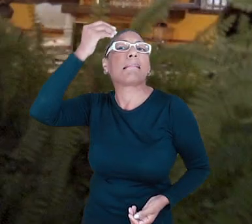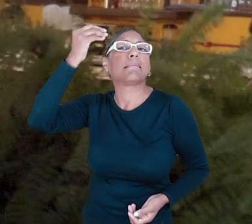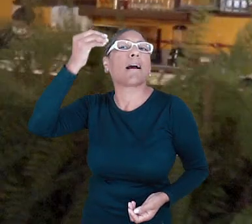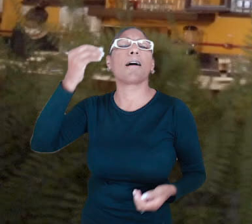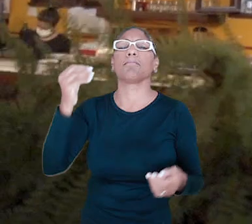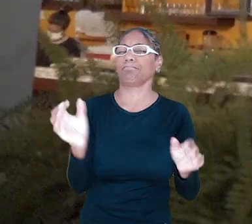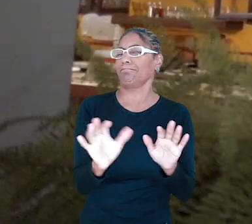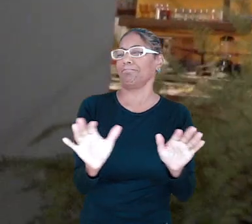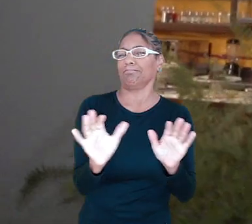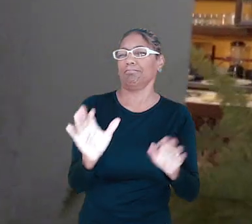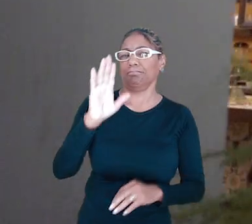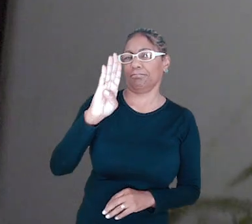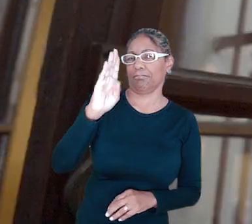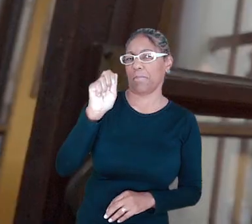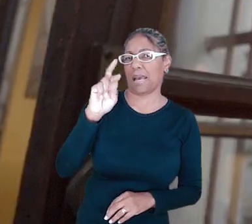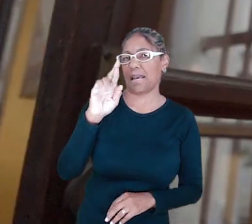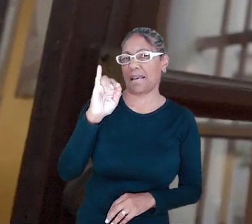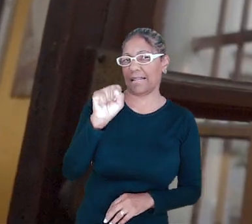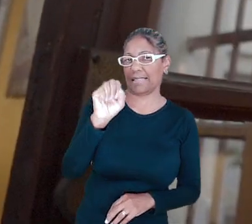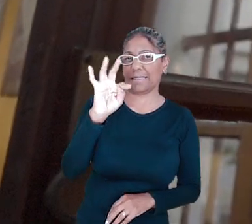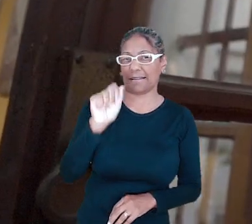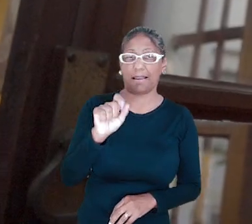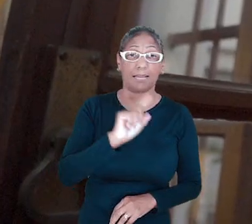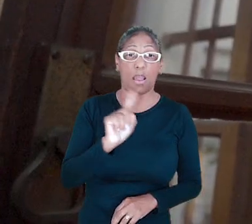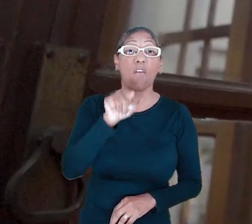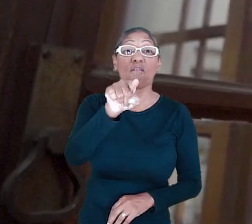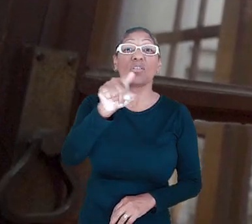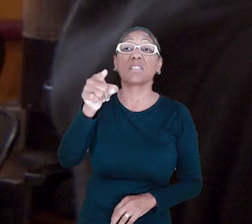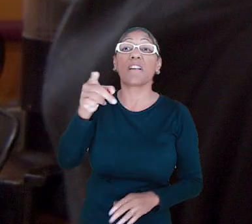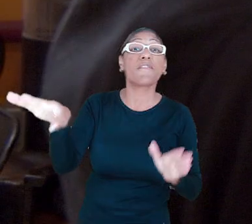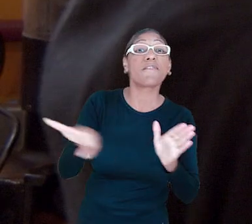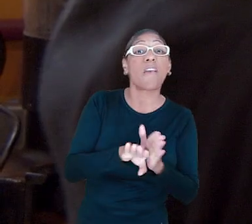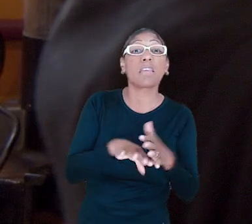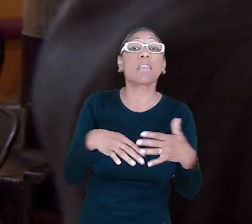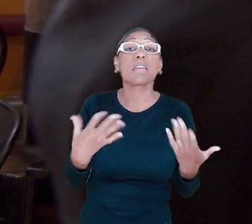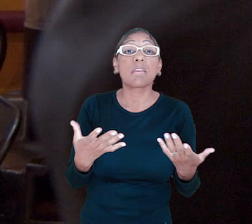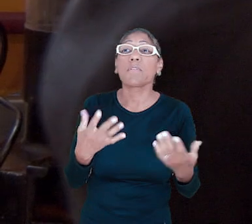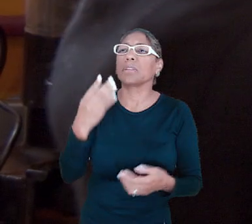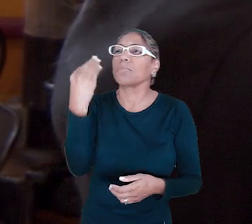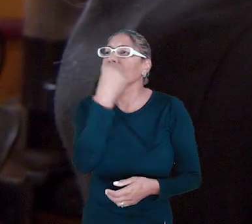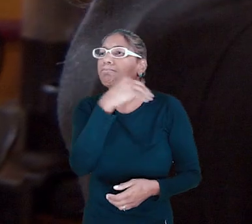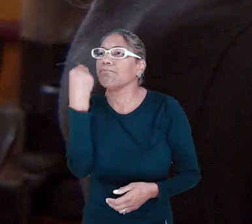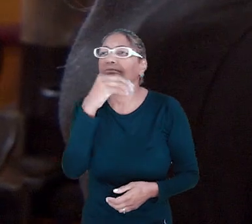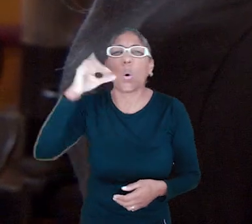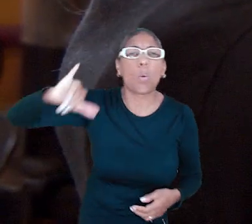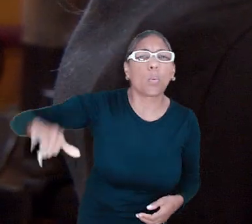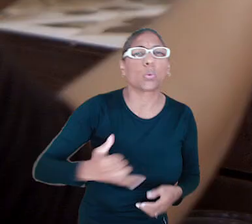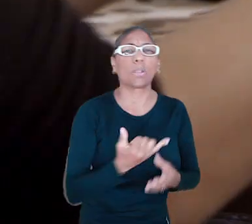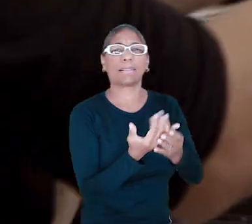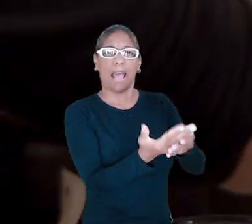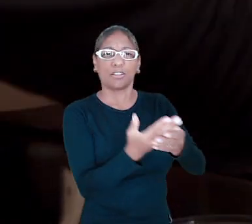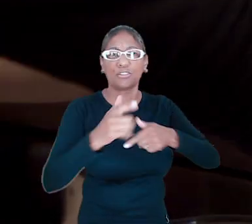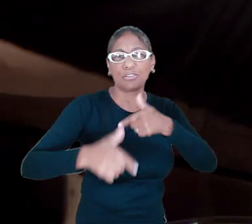na área, você ser um super barista, né? Mas quem é você, de onde você vem, quais oportunidades que você tem de